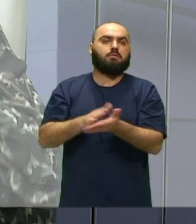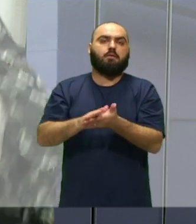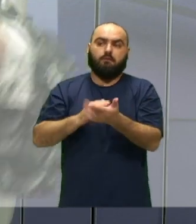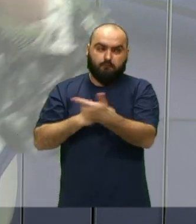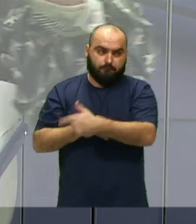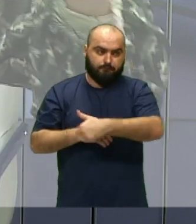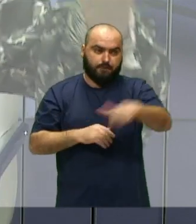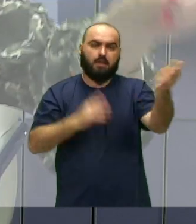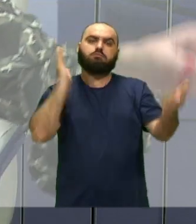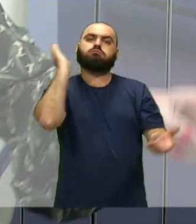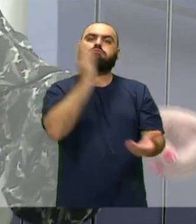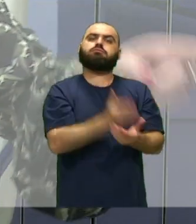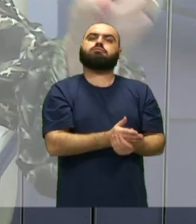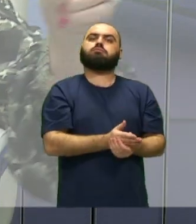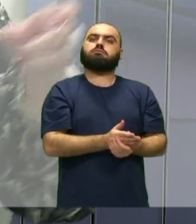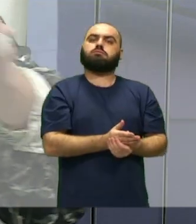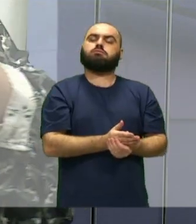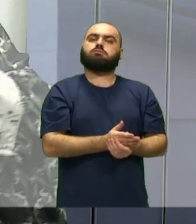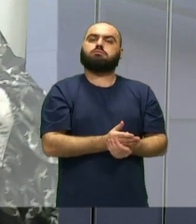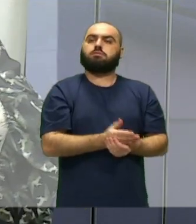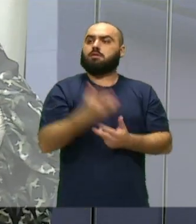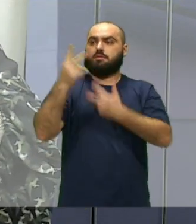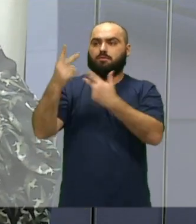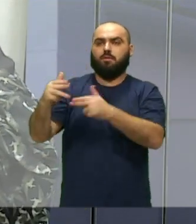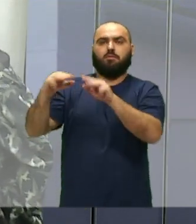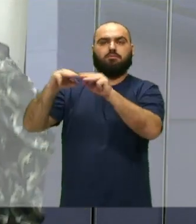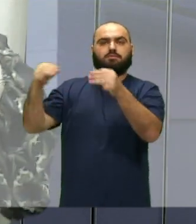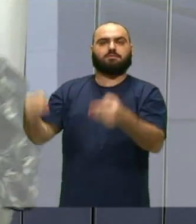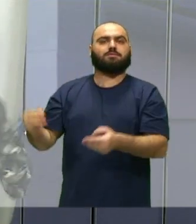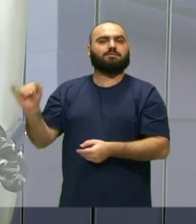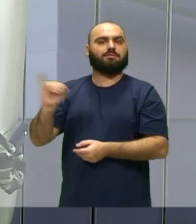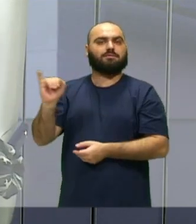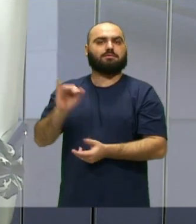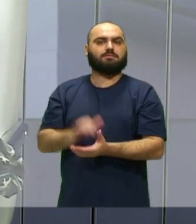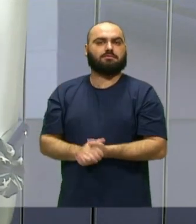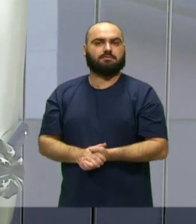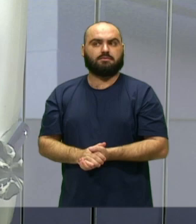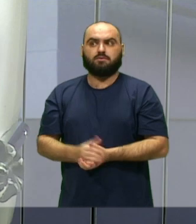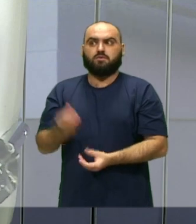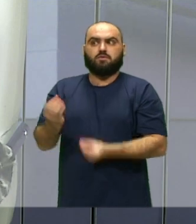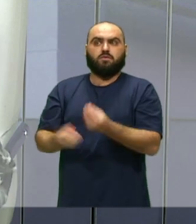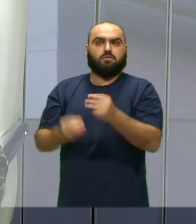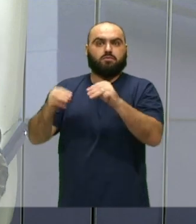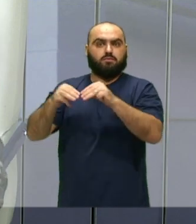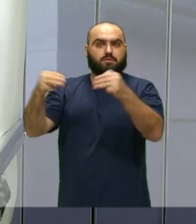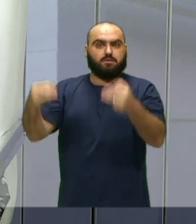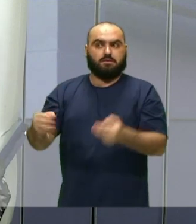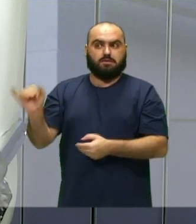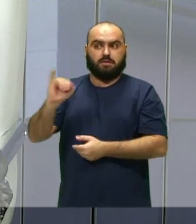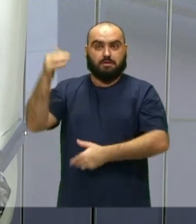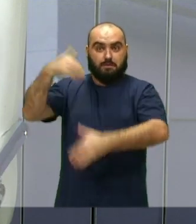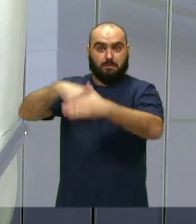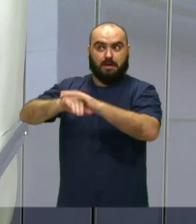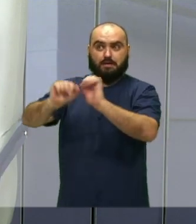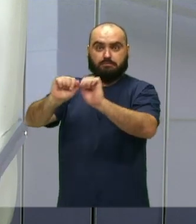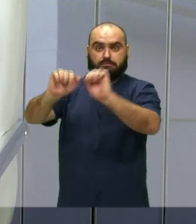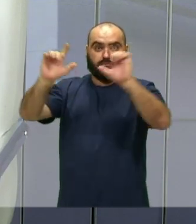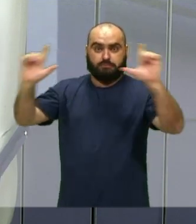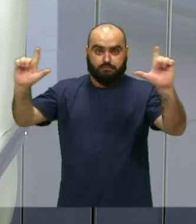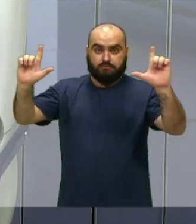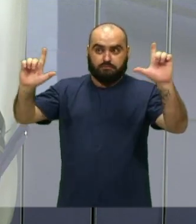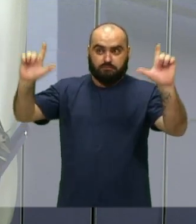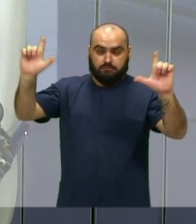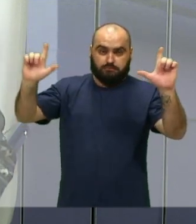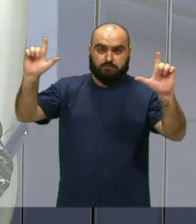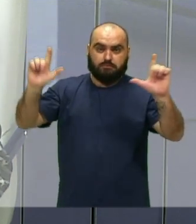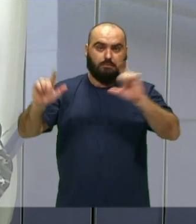judicial, assim como acabou a do Museu de Itajaí. Porque como é que no Museu de Itajaí que a gente guarda quadros, que nós temos um acervo